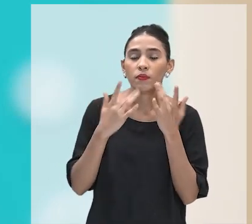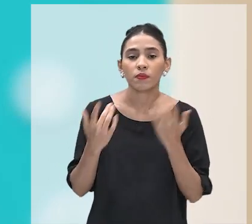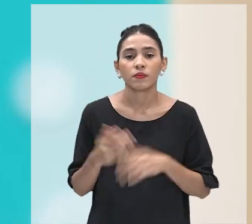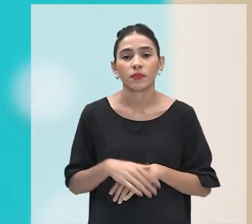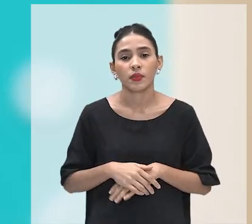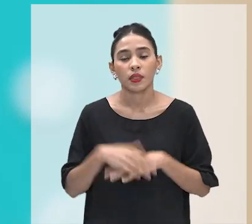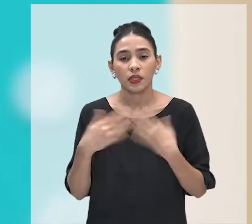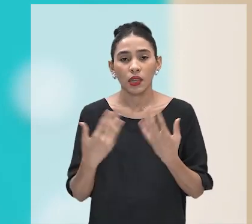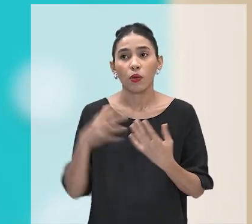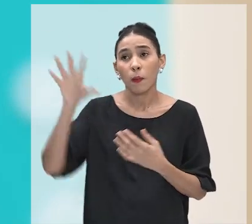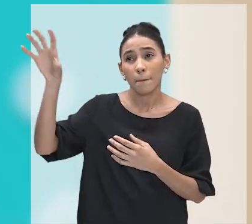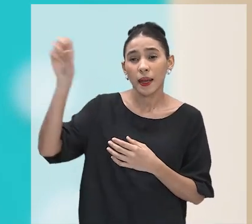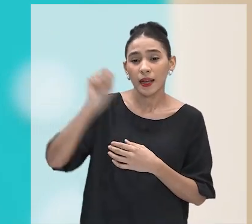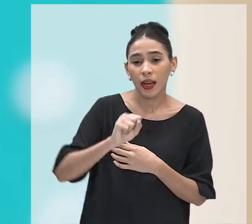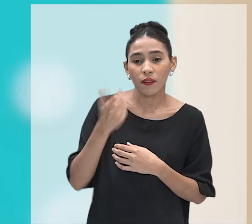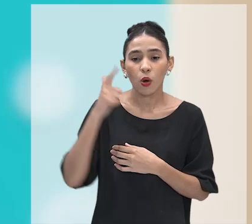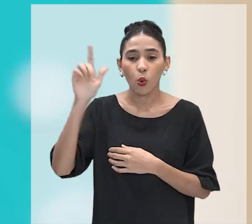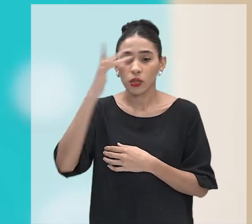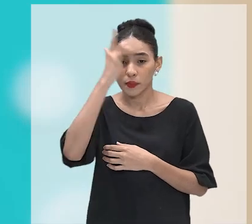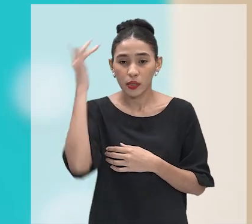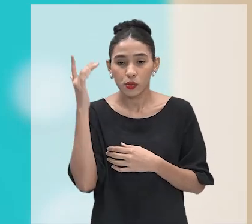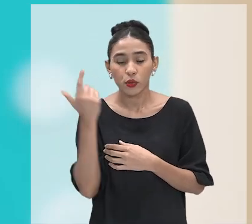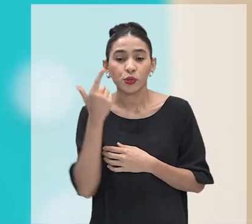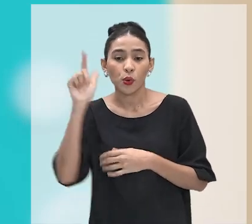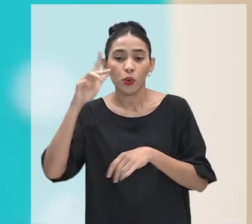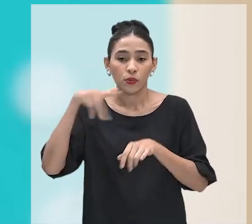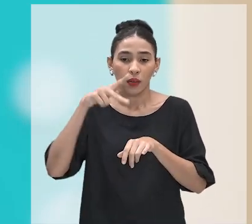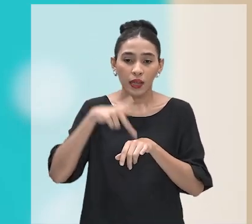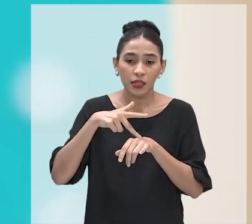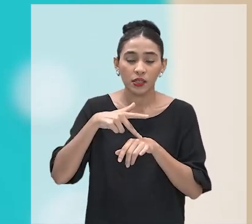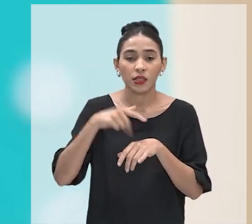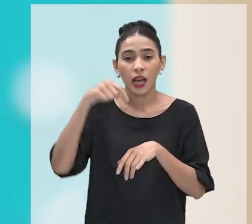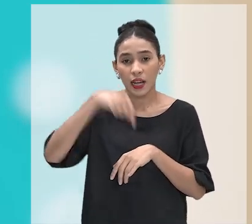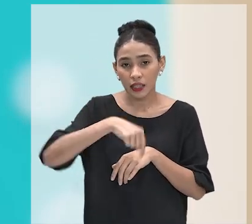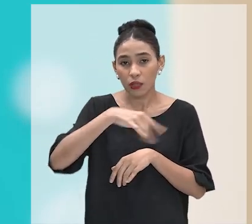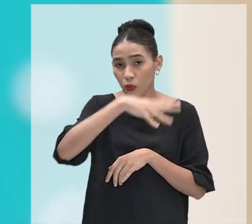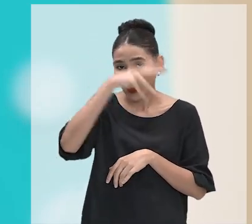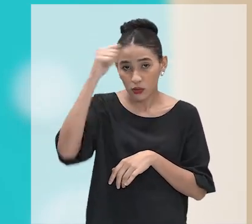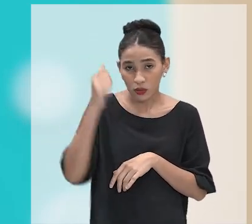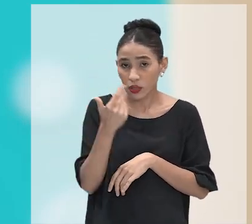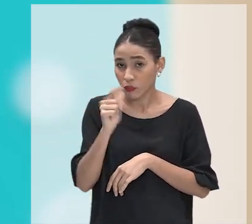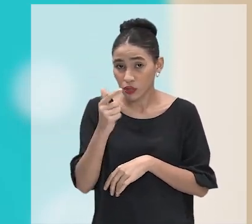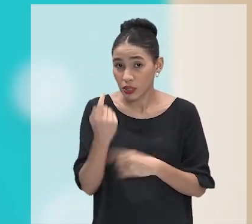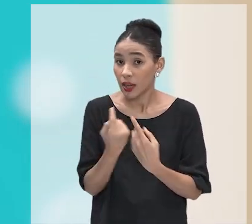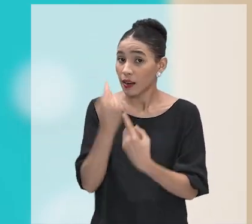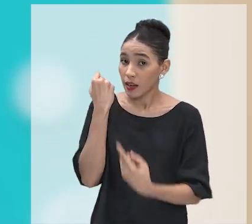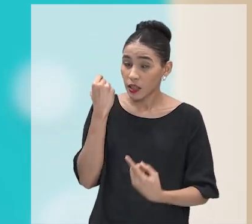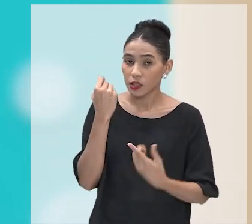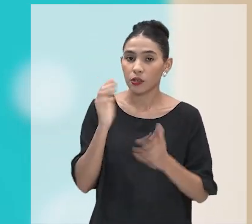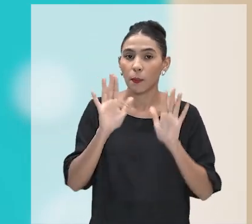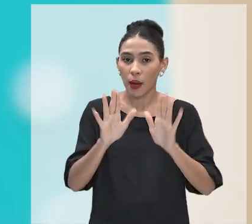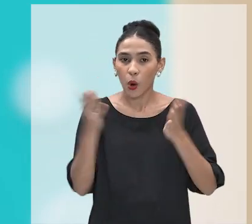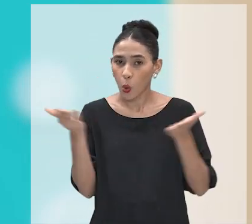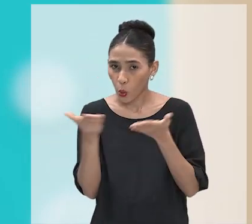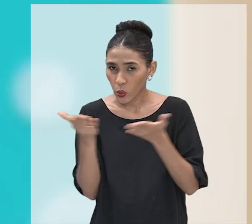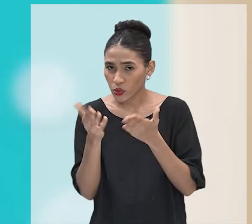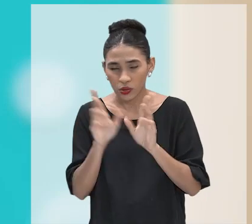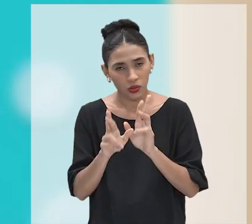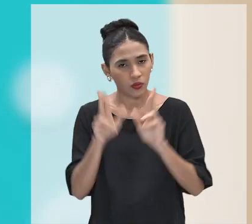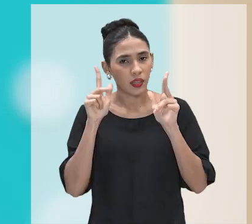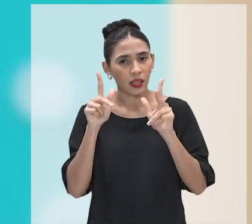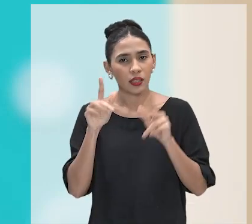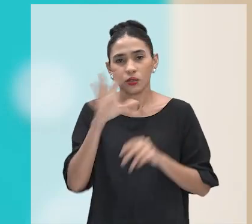esses artistas. E o Amazonas não tinha esses profissionais. Hoje, a realidade é totalmente diferente. O Amazonas